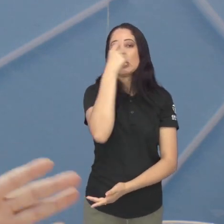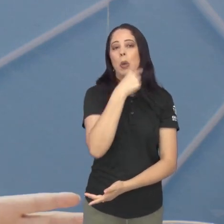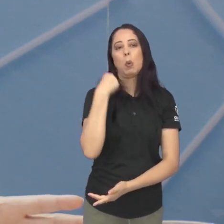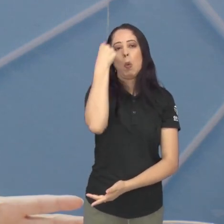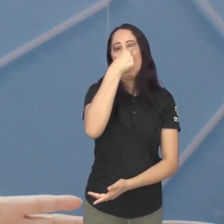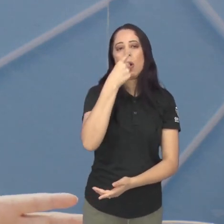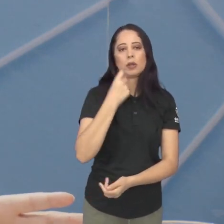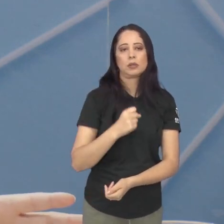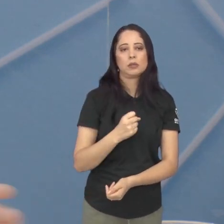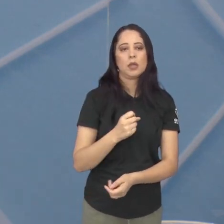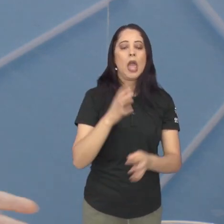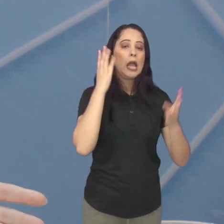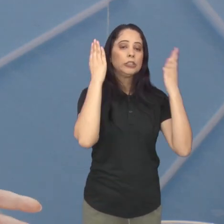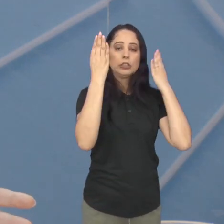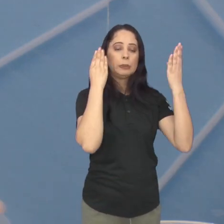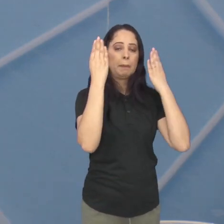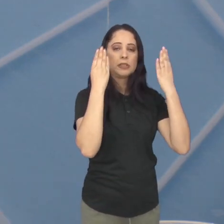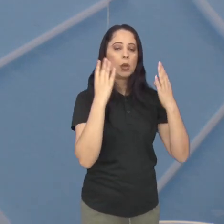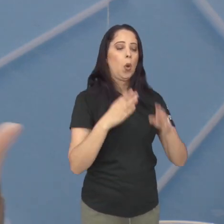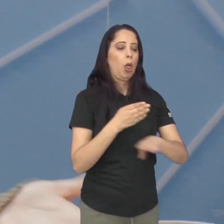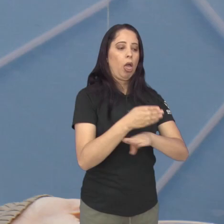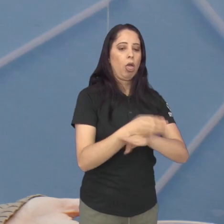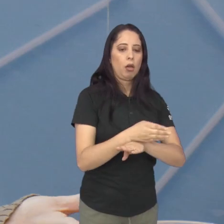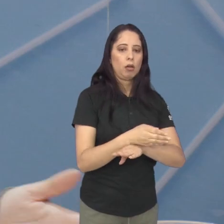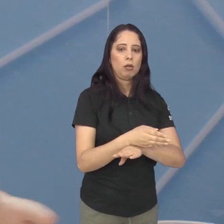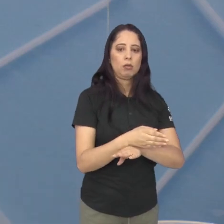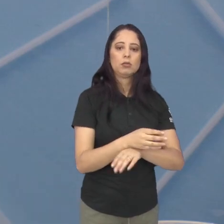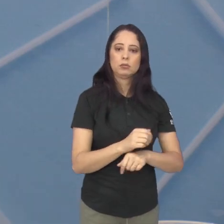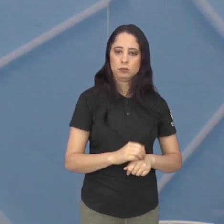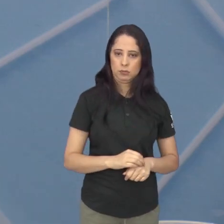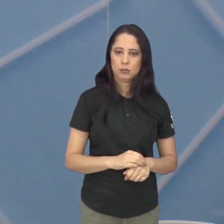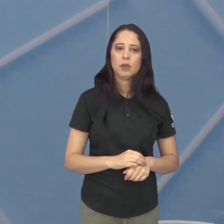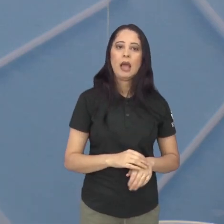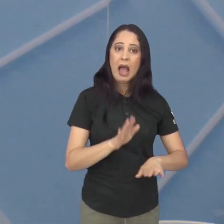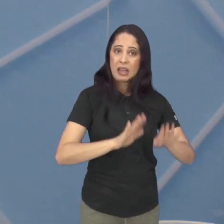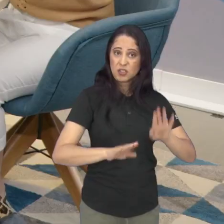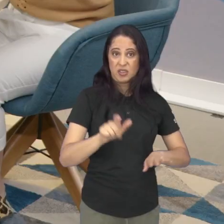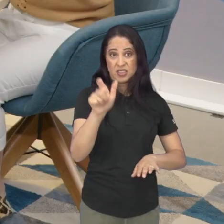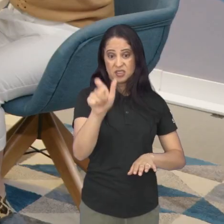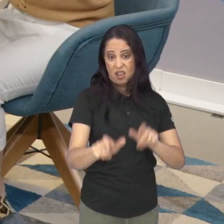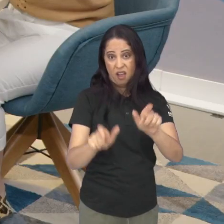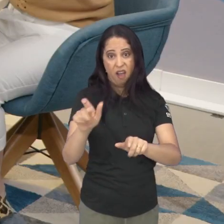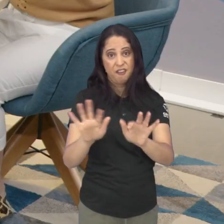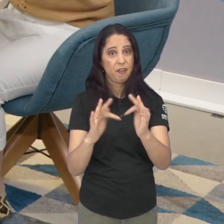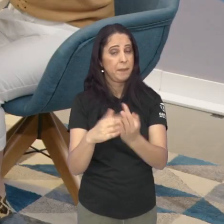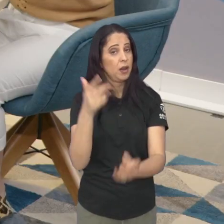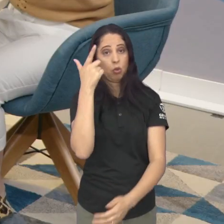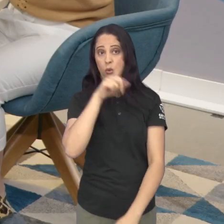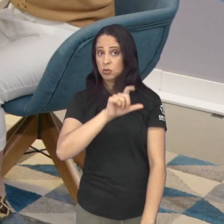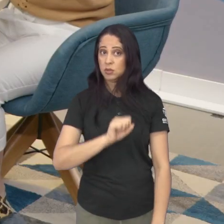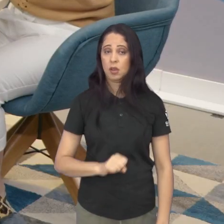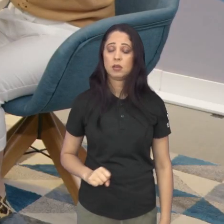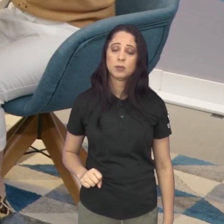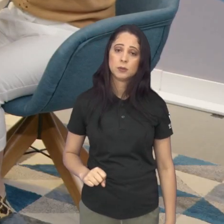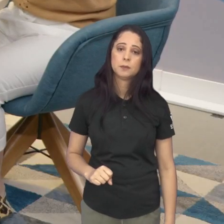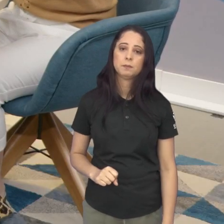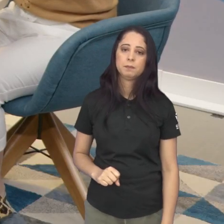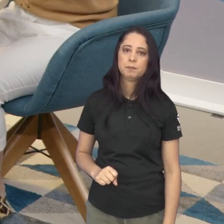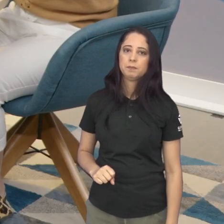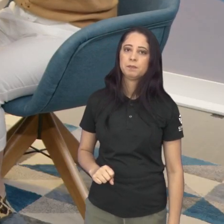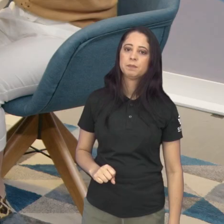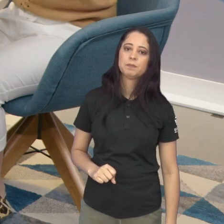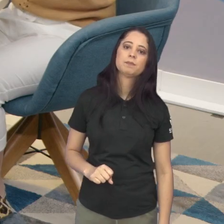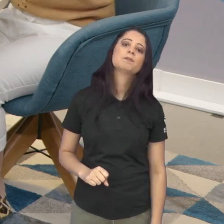família sucumbe, né? Porque não dá conta. A expectativa está onde? Então a gente precisa cuidar disso também. É isso, muito